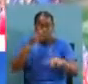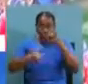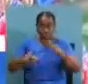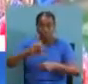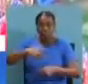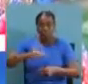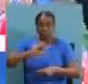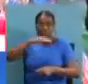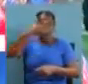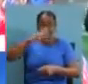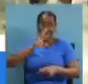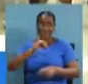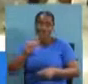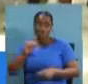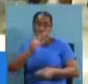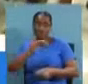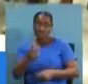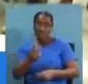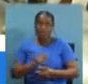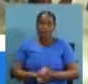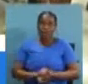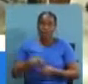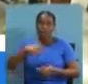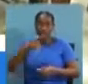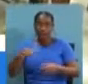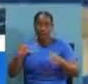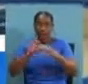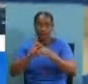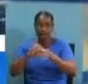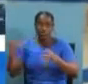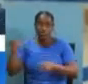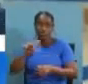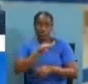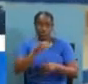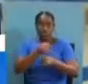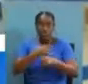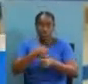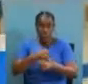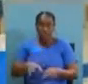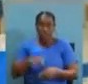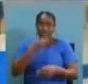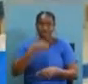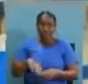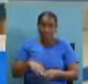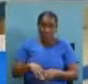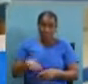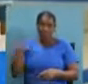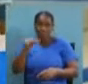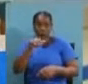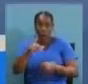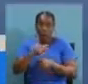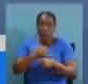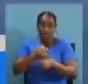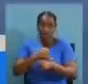principalmente Sinanton São Vicente. Além da conexão das ilhas ao Hub do Sal, os voos domésticos vão permitir à Cabo